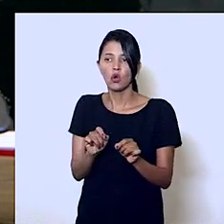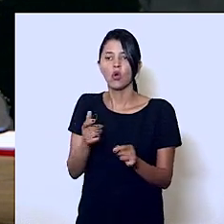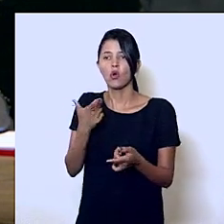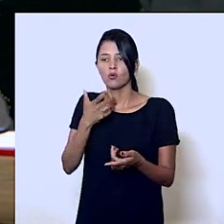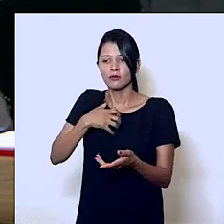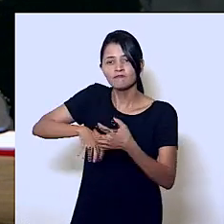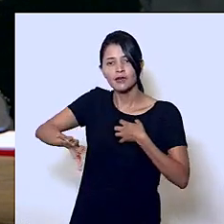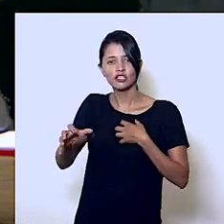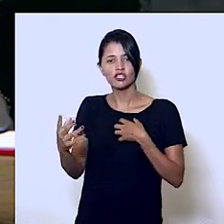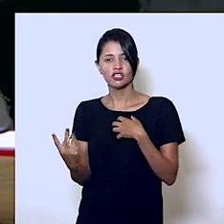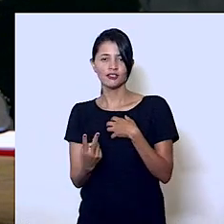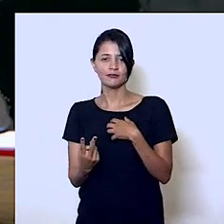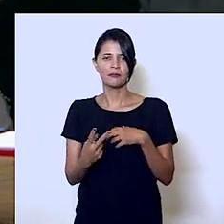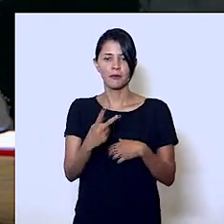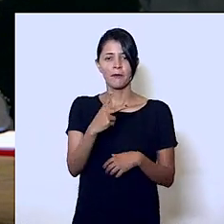entre o Paulo Vieira,